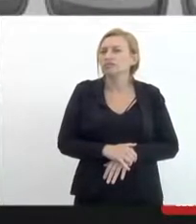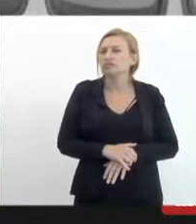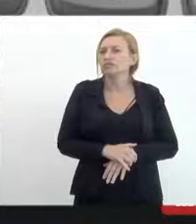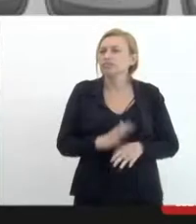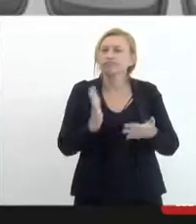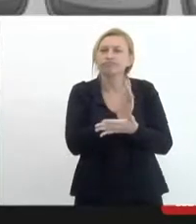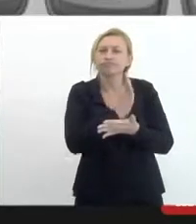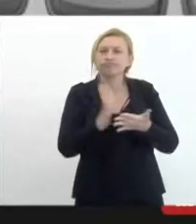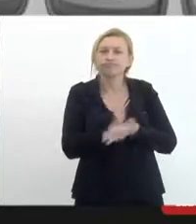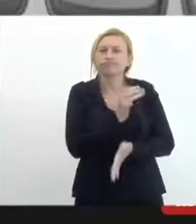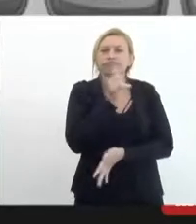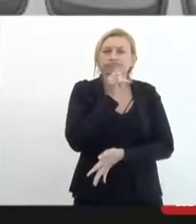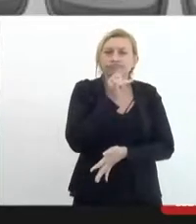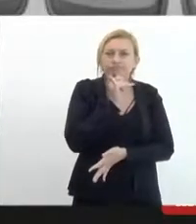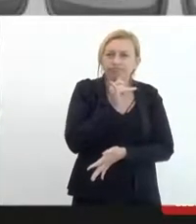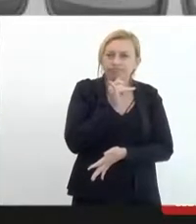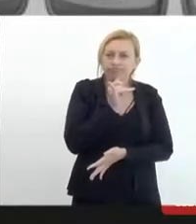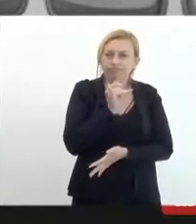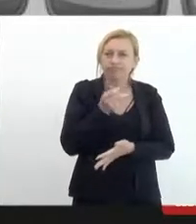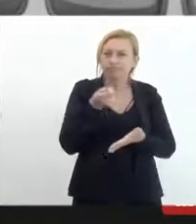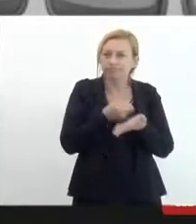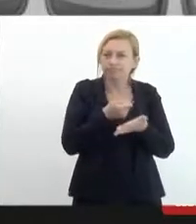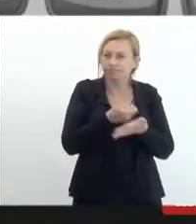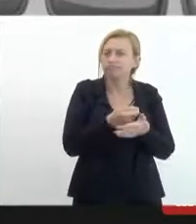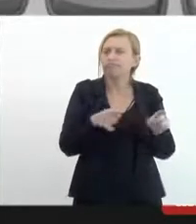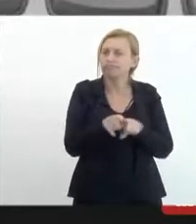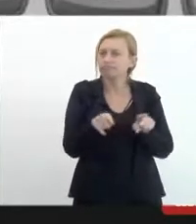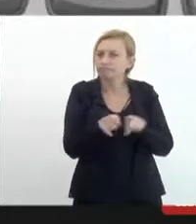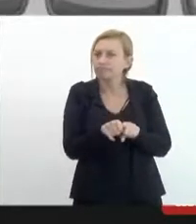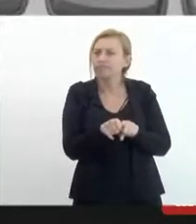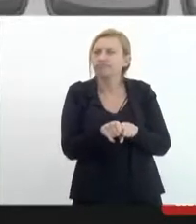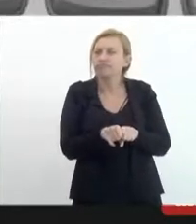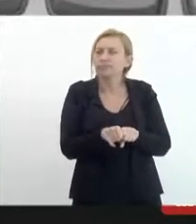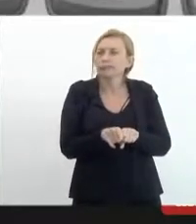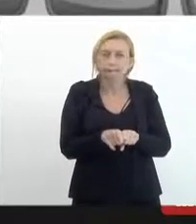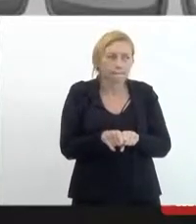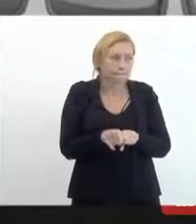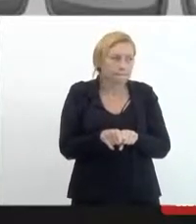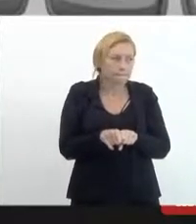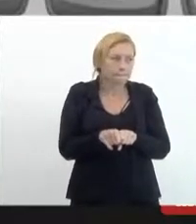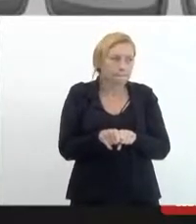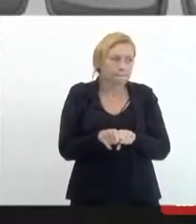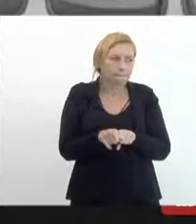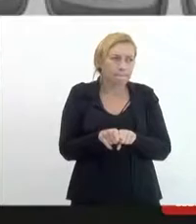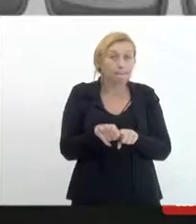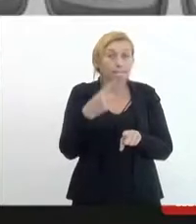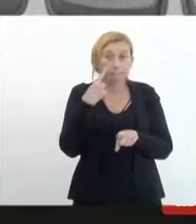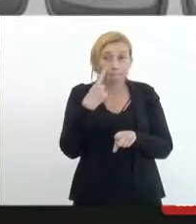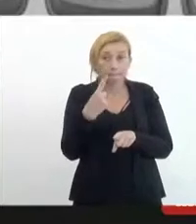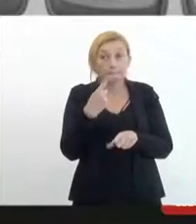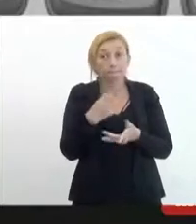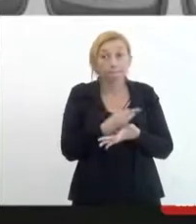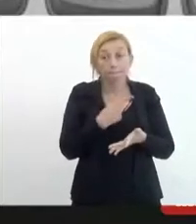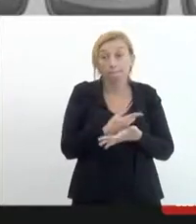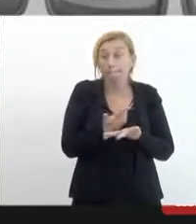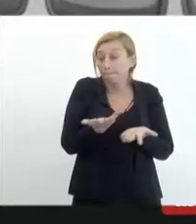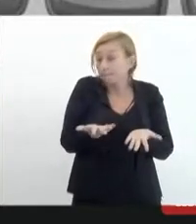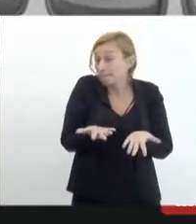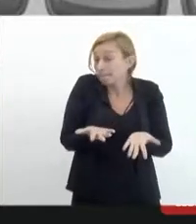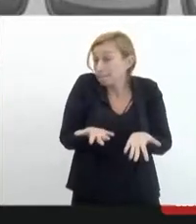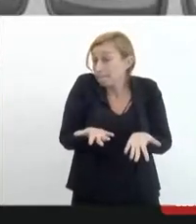alguns exemplos destas cobranças também, que são, a nosso ver, equivocadas, eles acabam